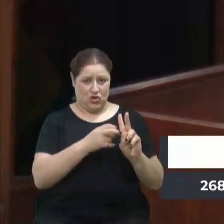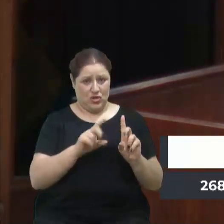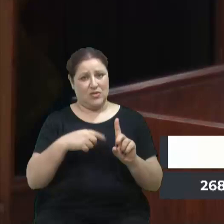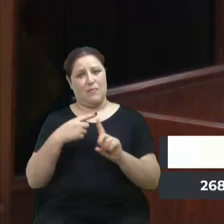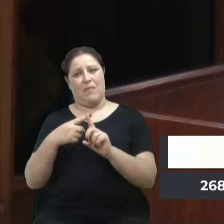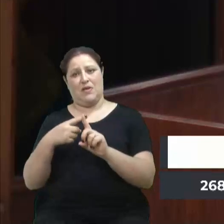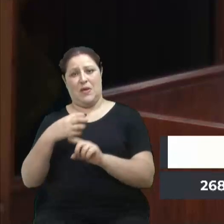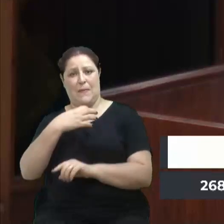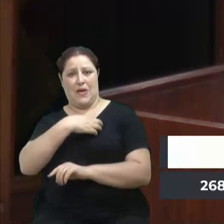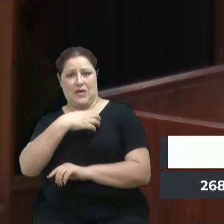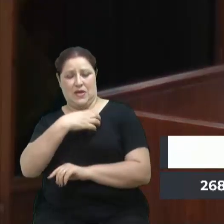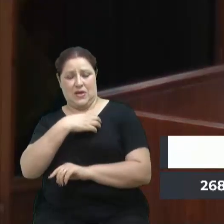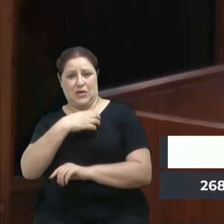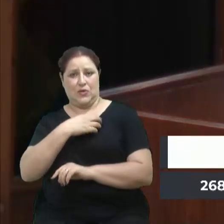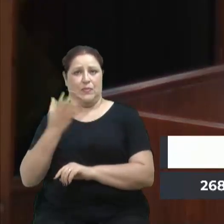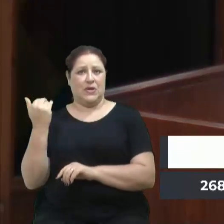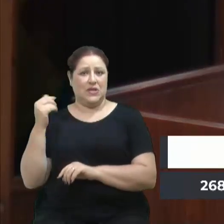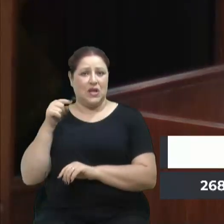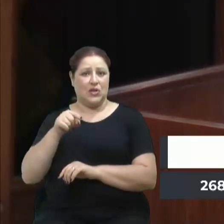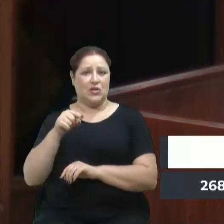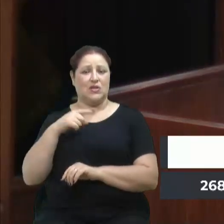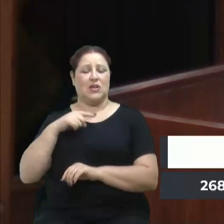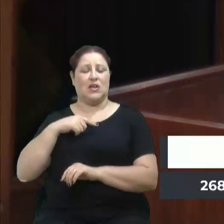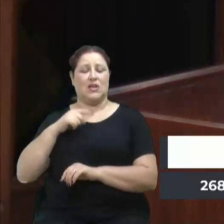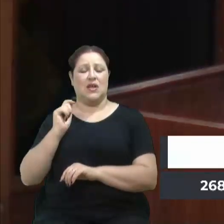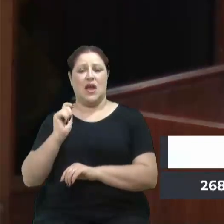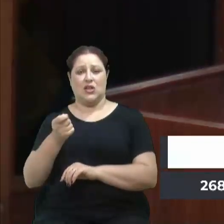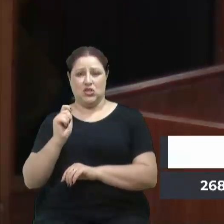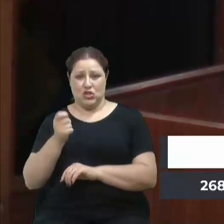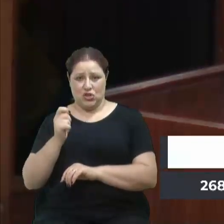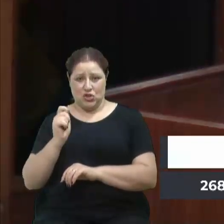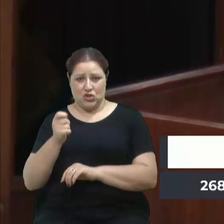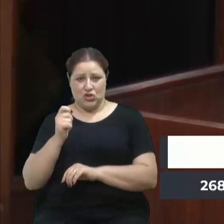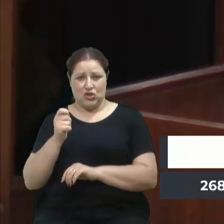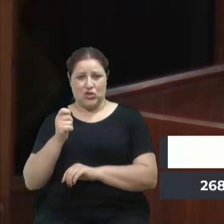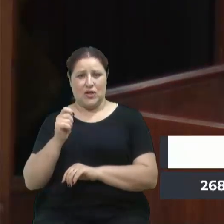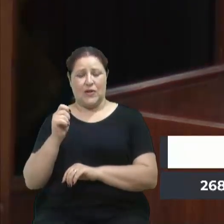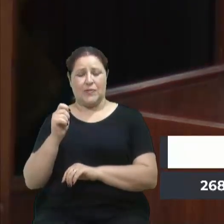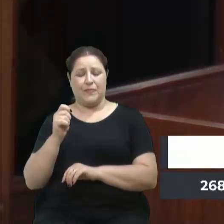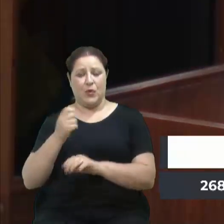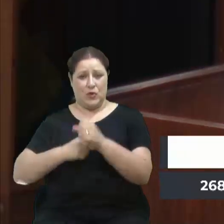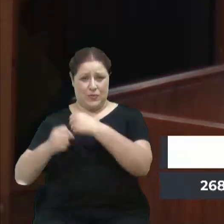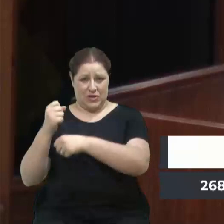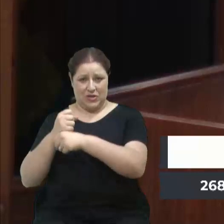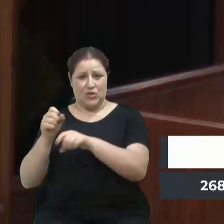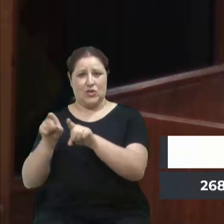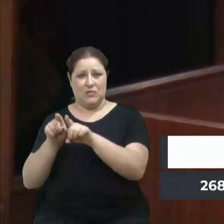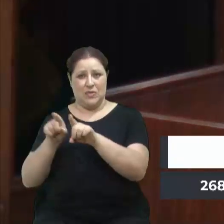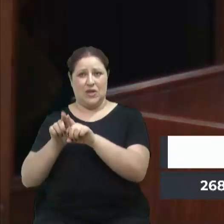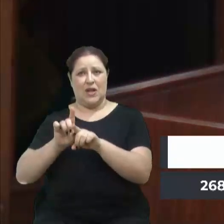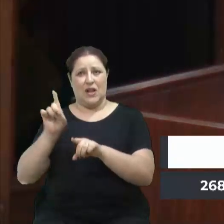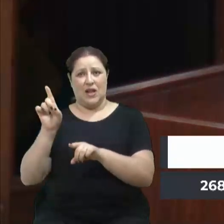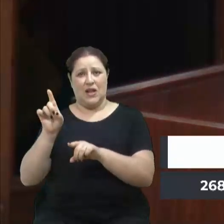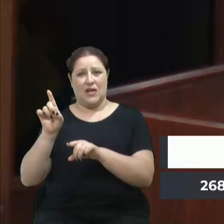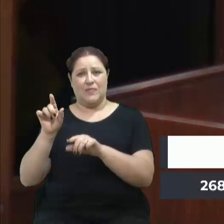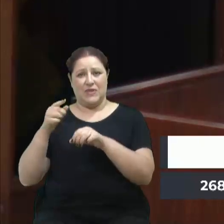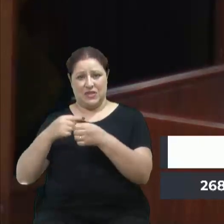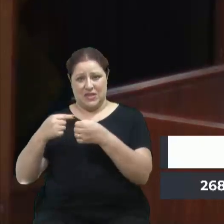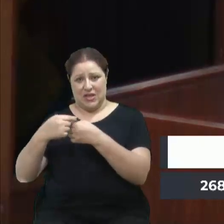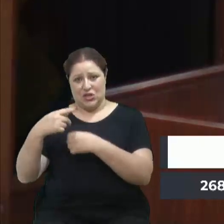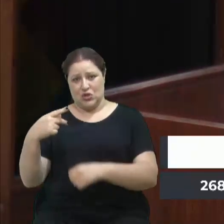2022. Argentinos são resgatados em condições de escravidão e putinga no Rio Grande do